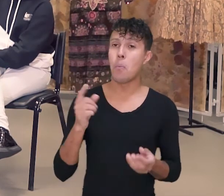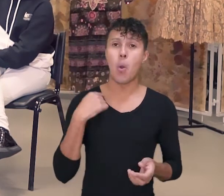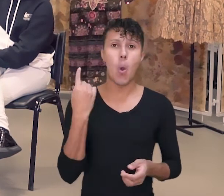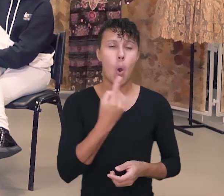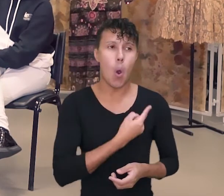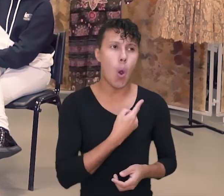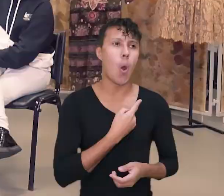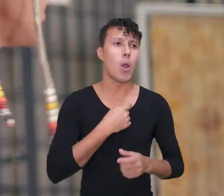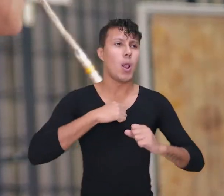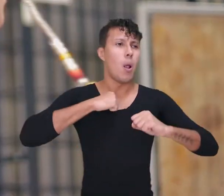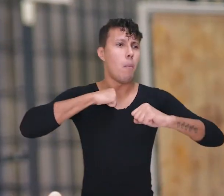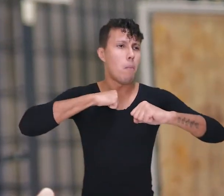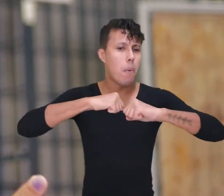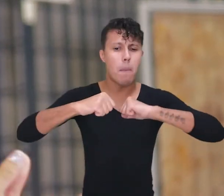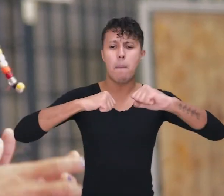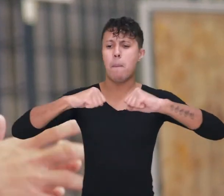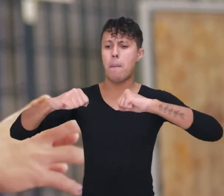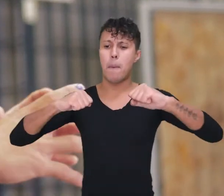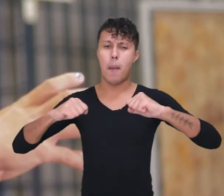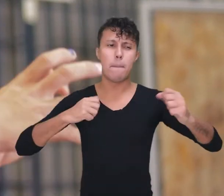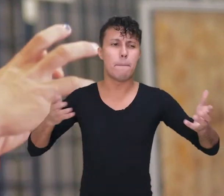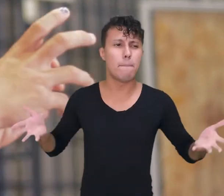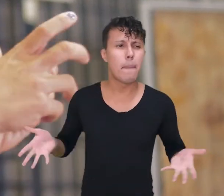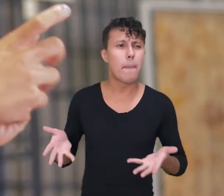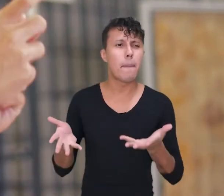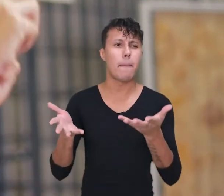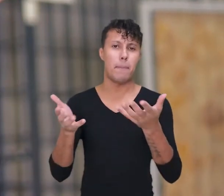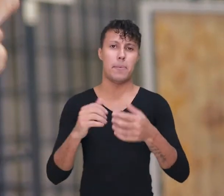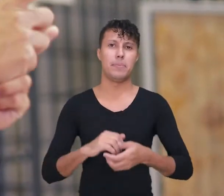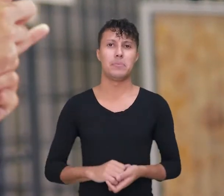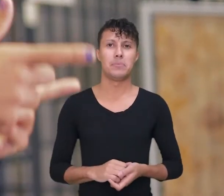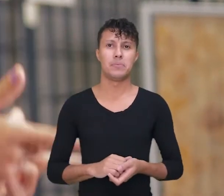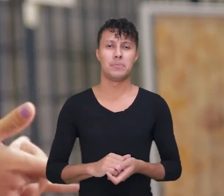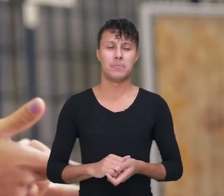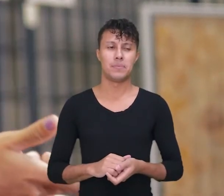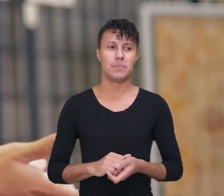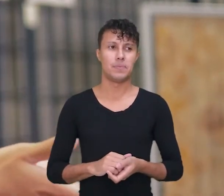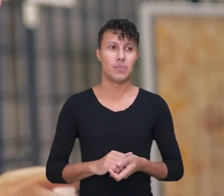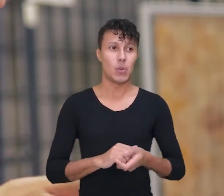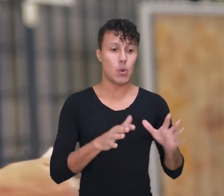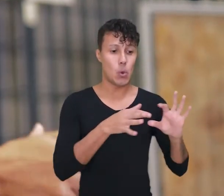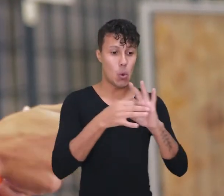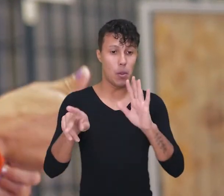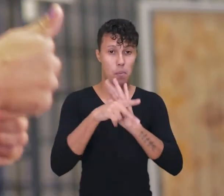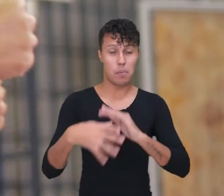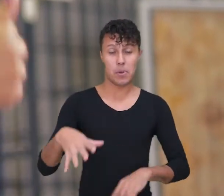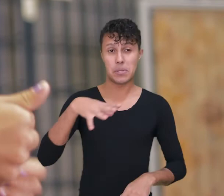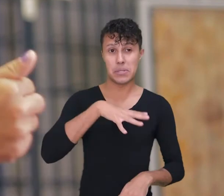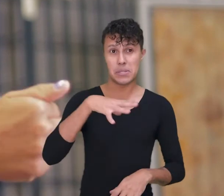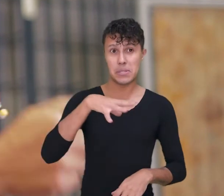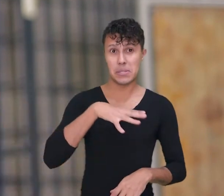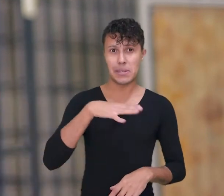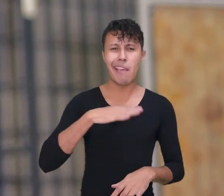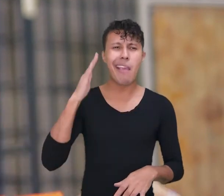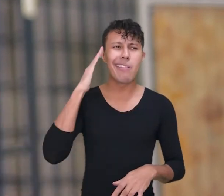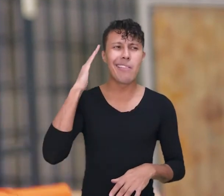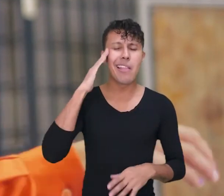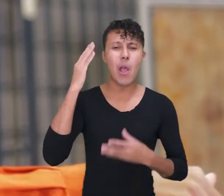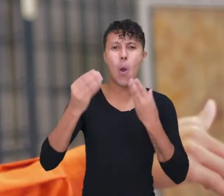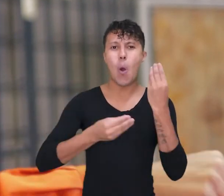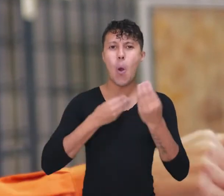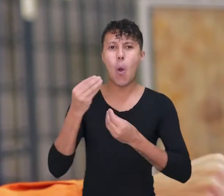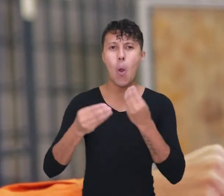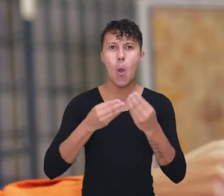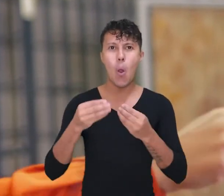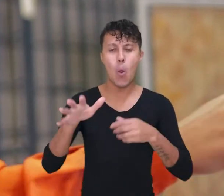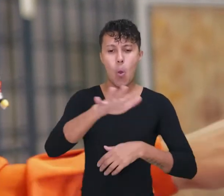está sempre movimentando e, no nosso contexto de cidade, entendendo o